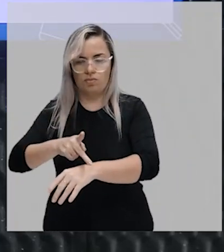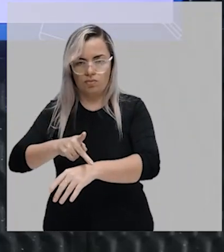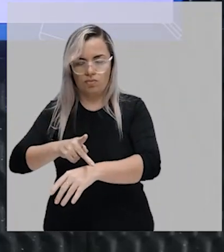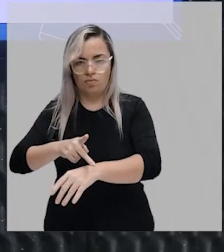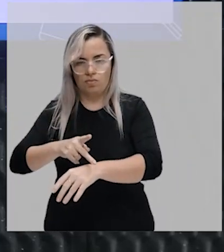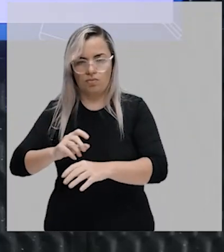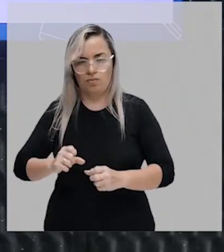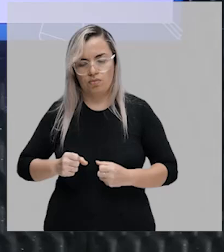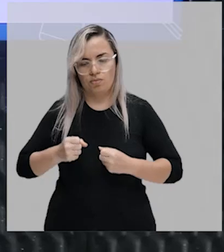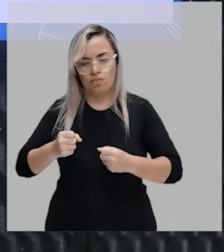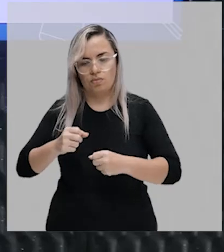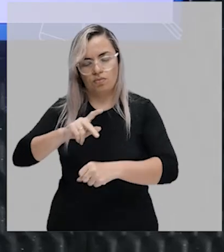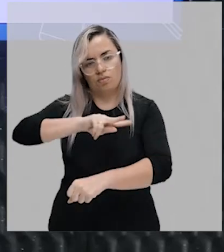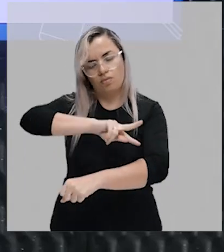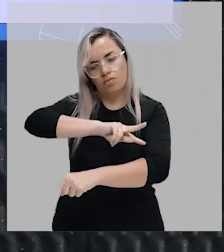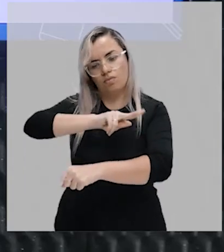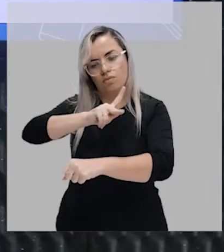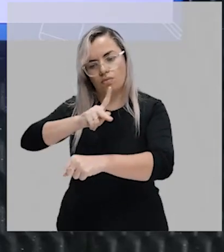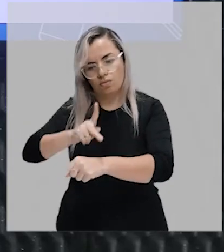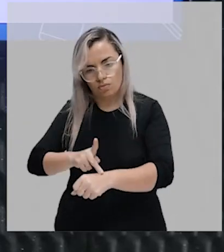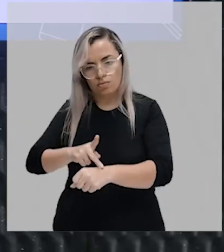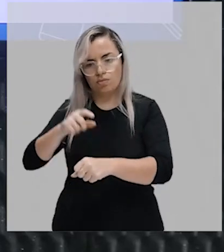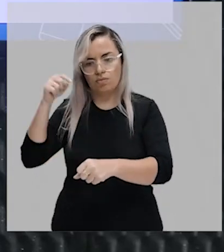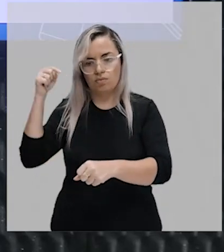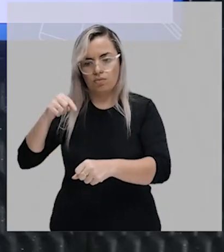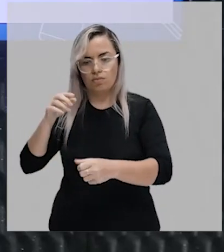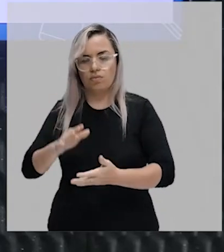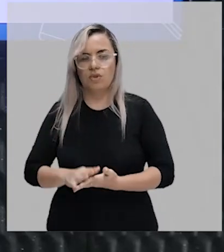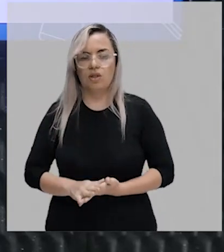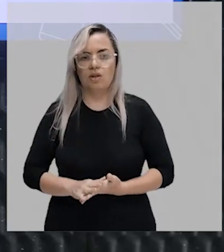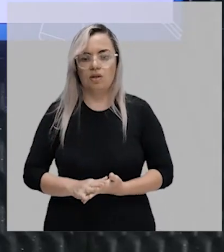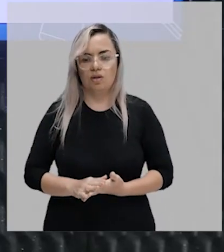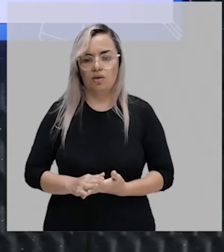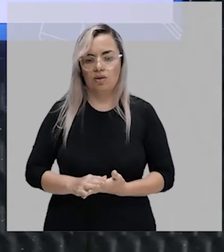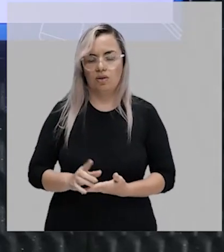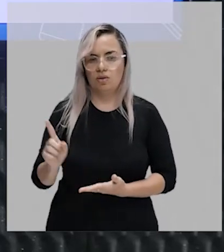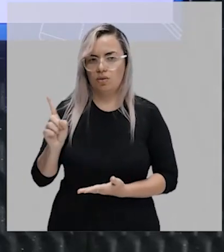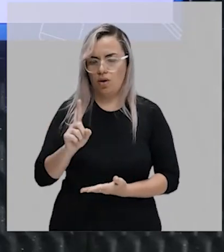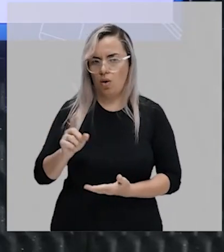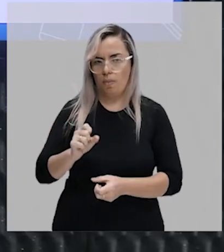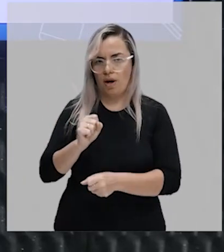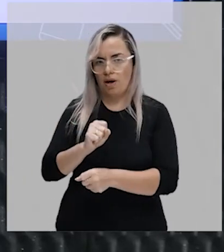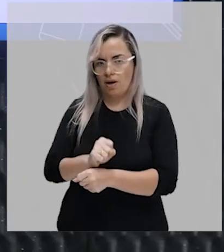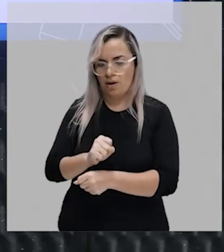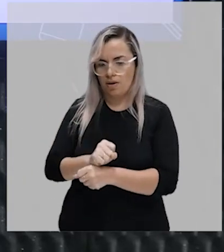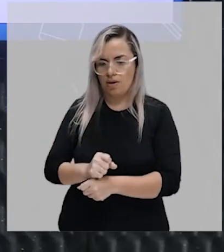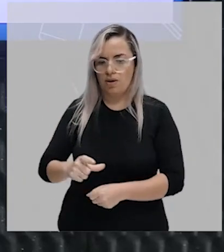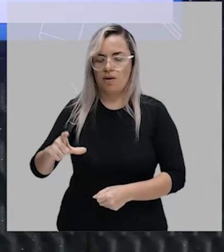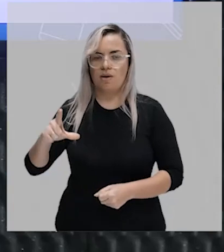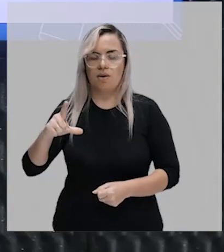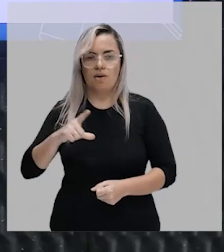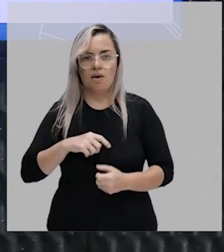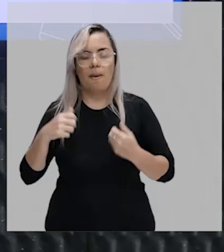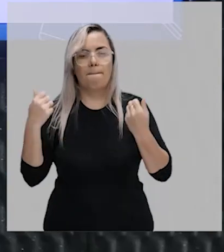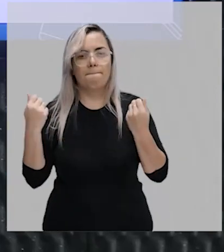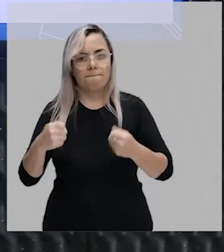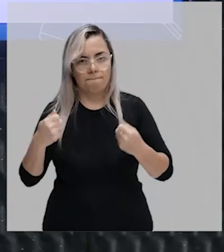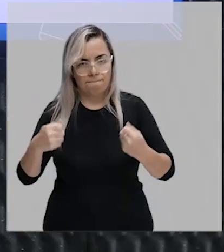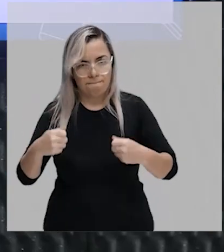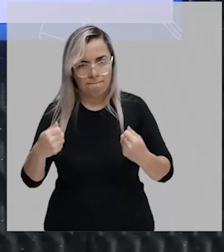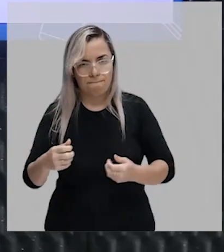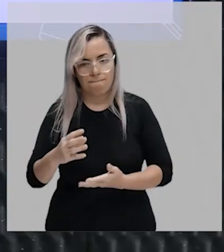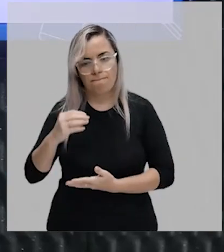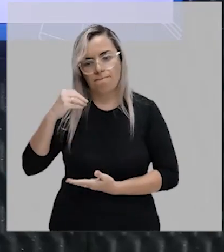explicar esse questionamento por meio de uma hipótese, só que não para por aí, essa hipótese tem que ser testada, então